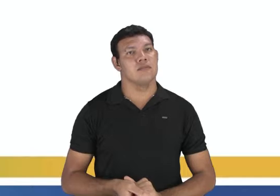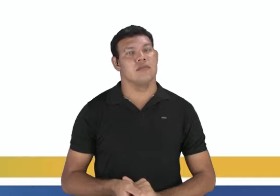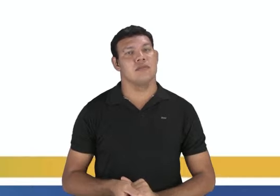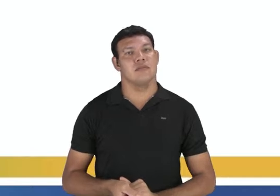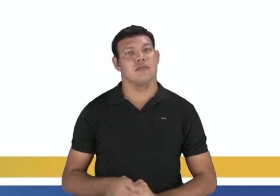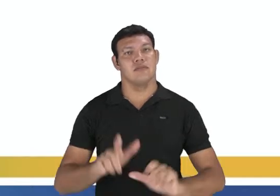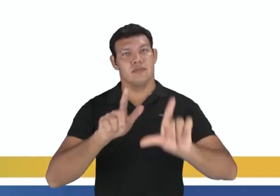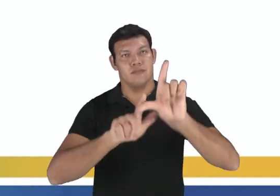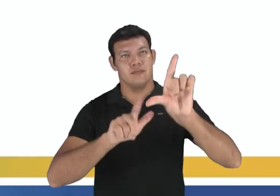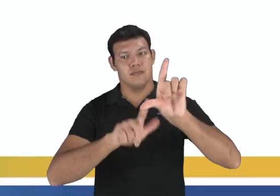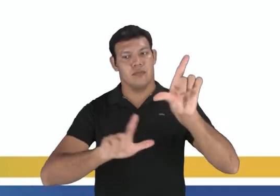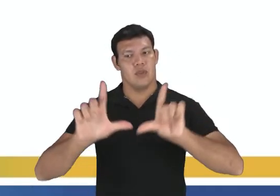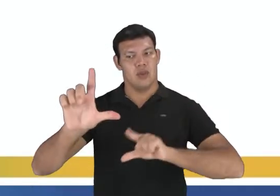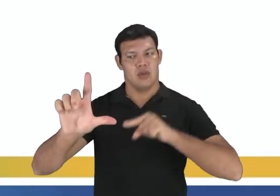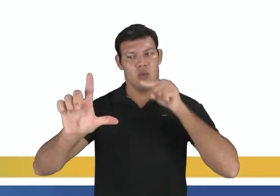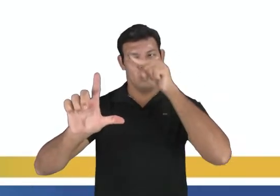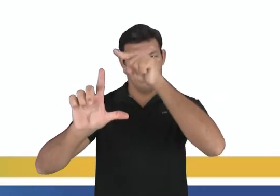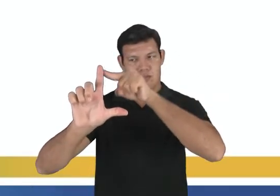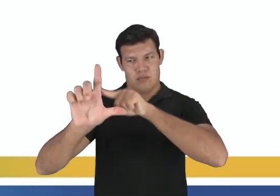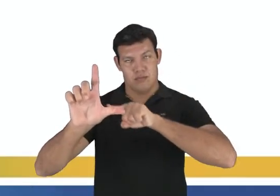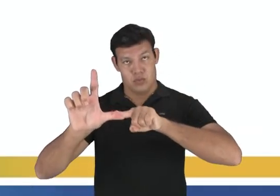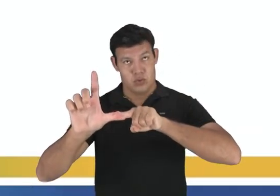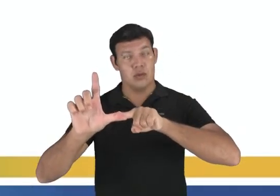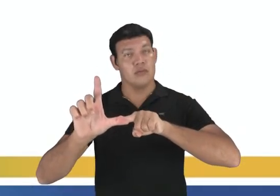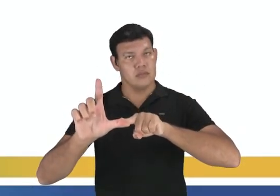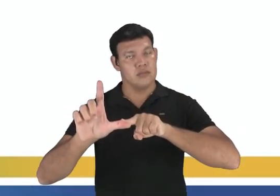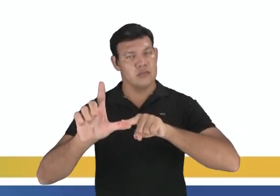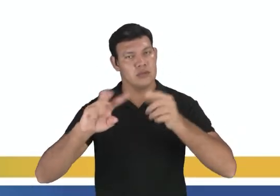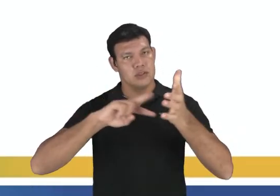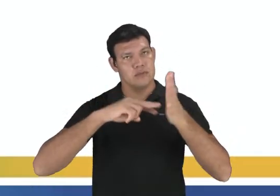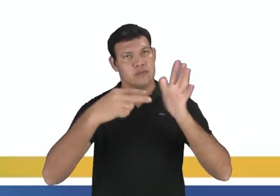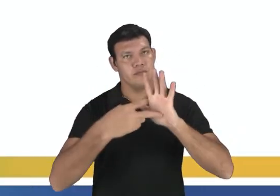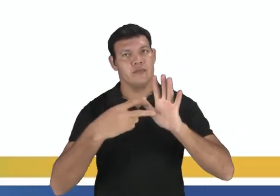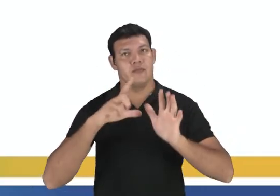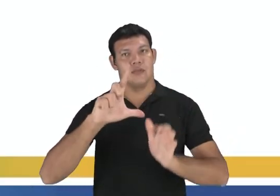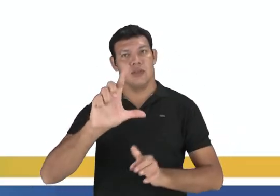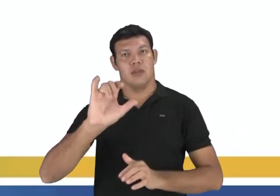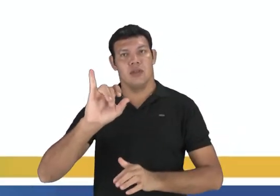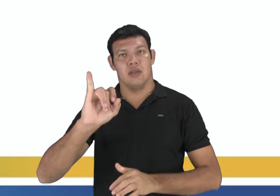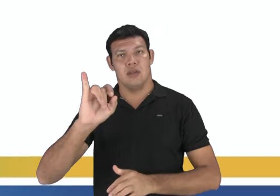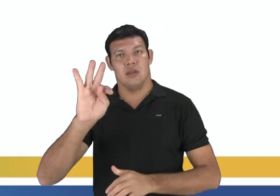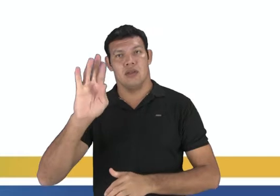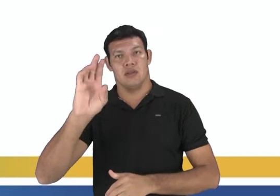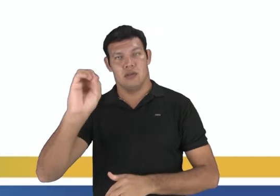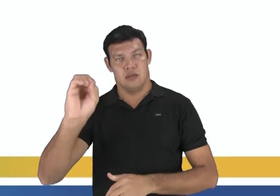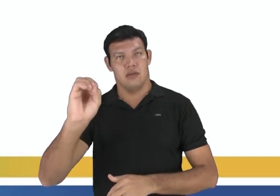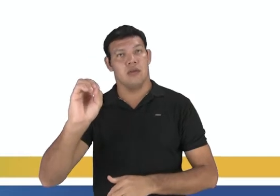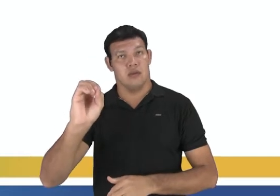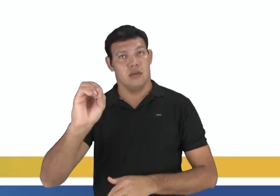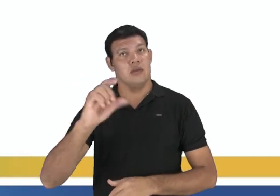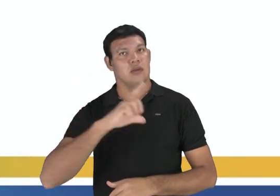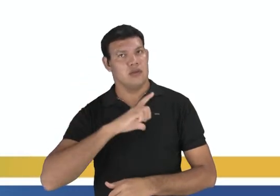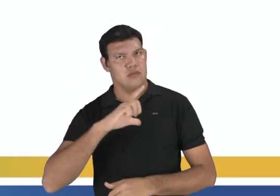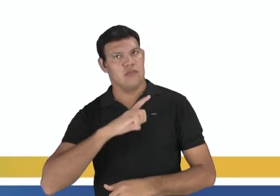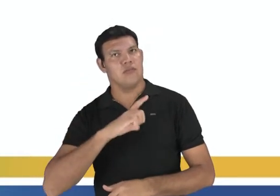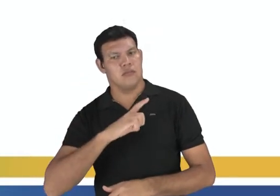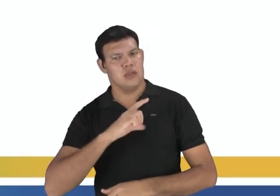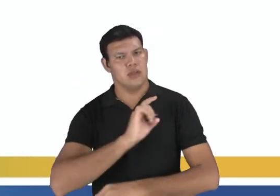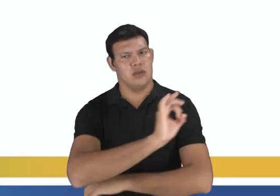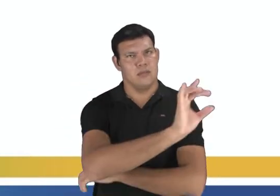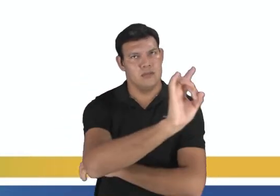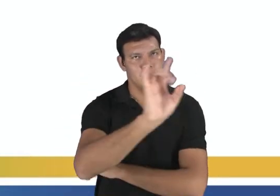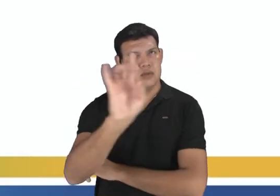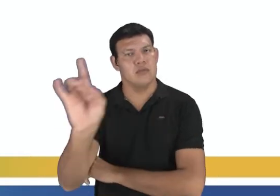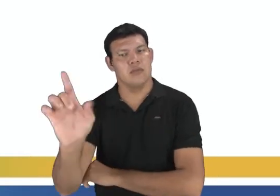é o L maiúsculo. Lembrando que toda unidade de medida ela tem uma letra ou um conjunto de letras